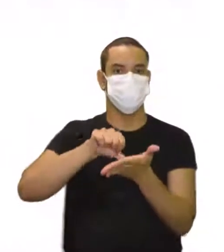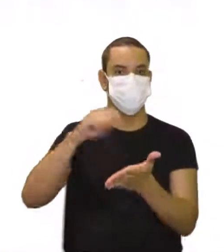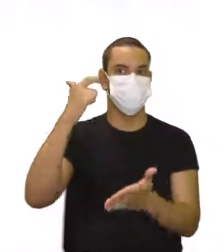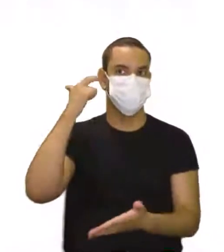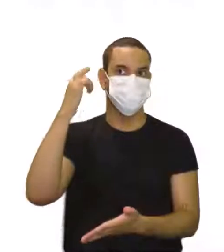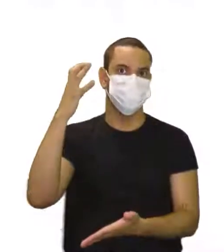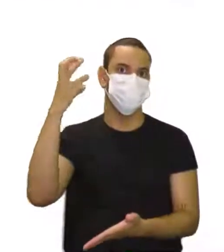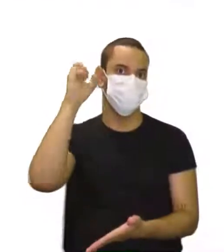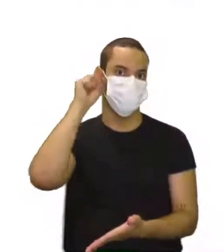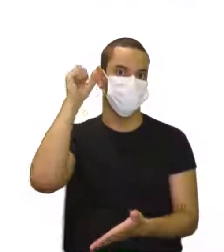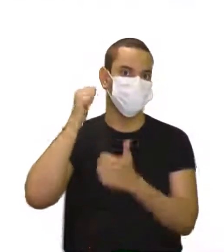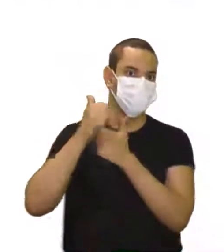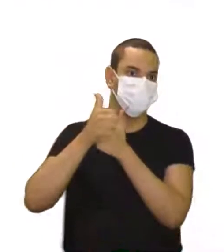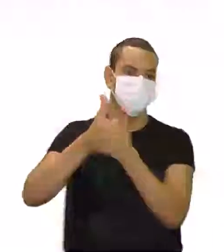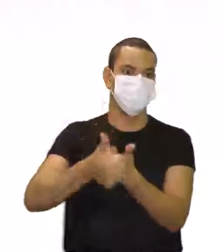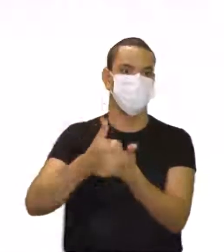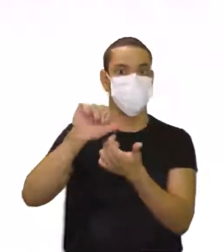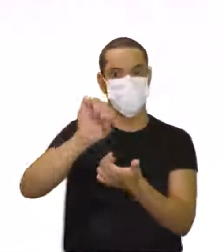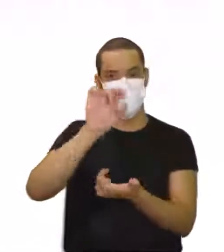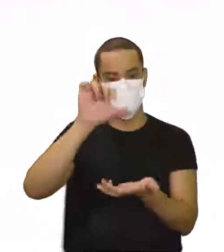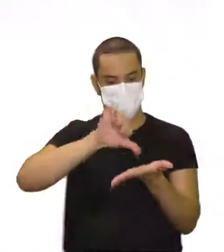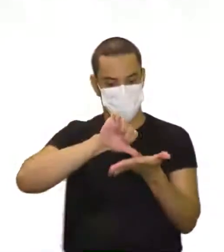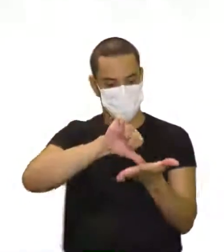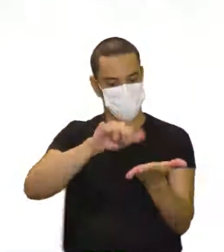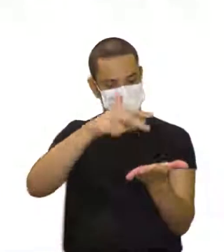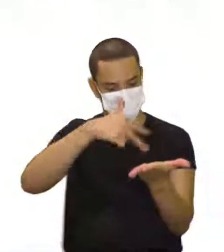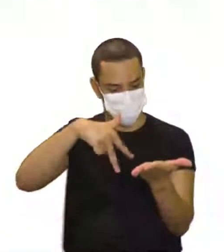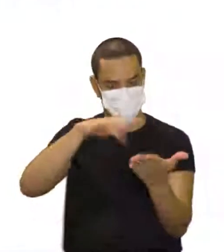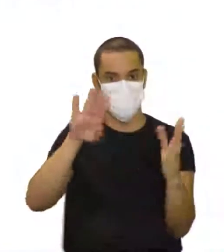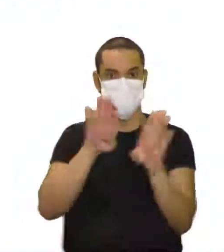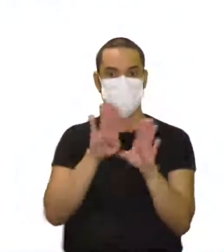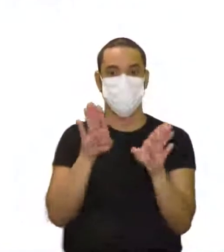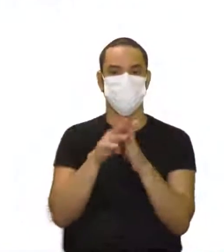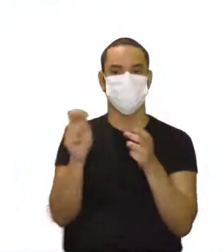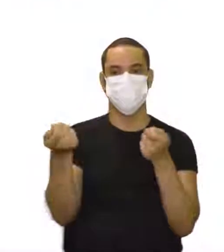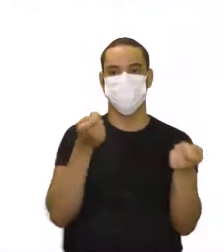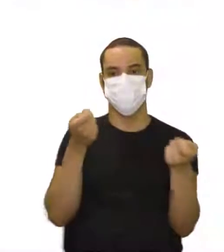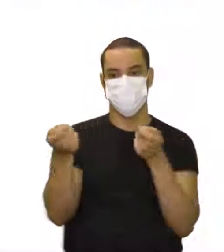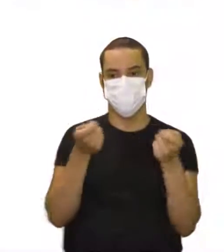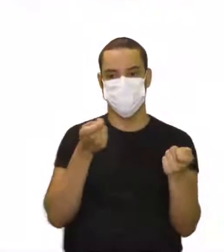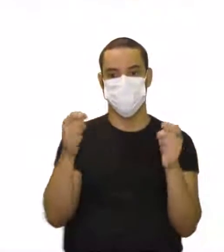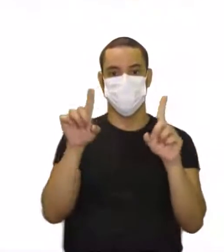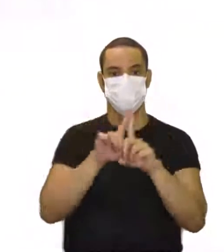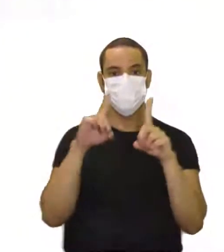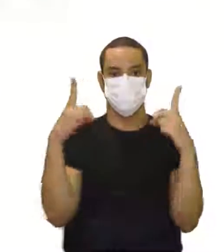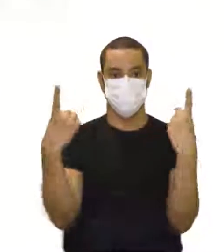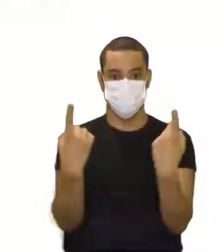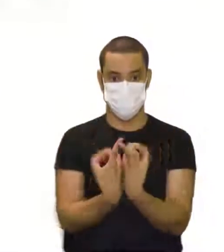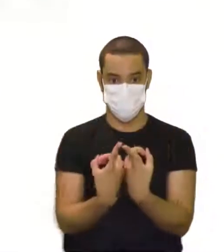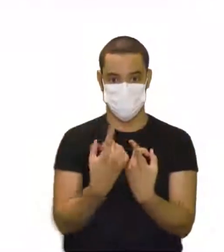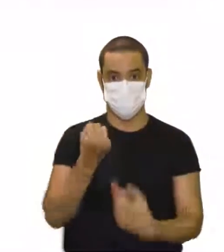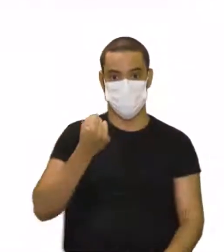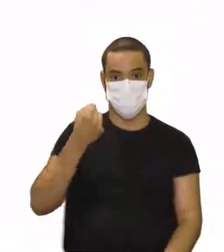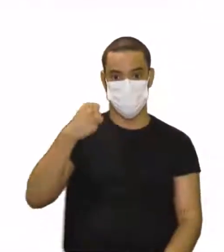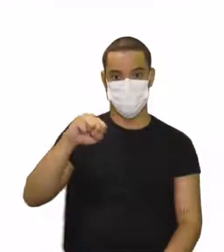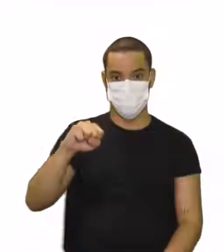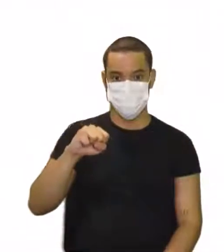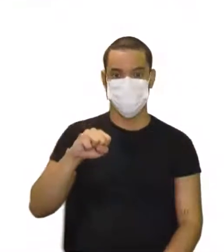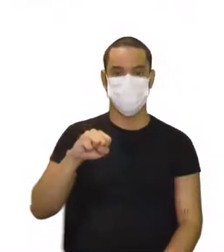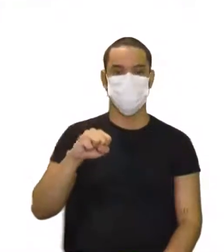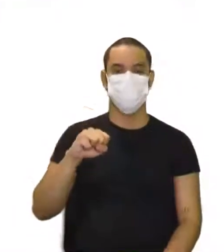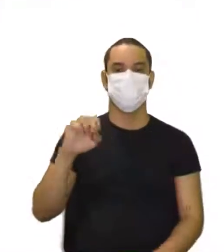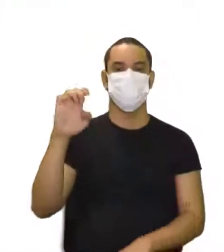satélites desenvolvido e controlado pelo Departamento de Defesa dos Estados Unidos da